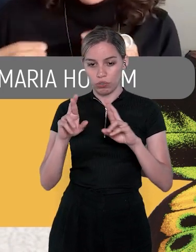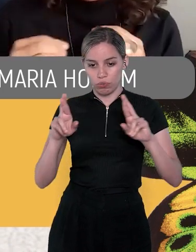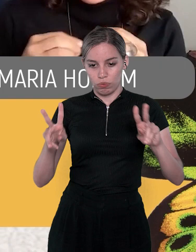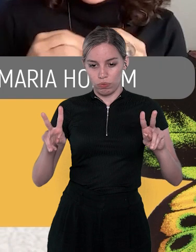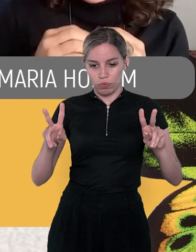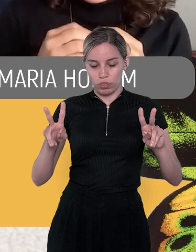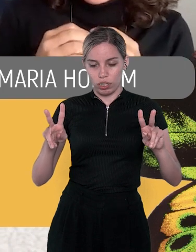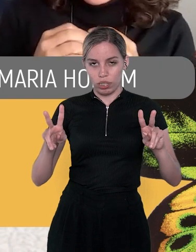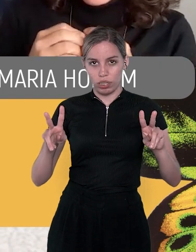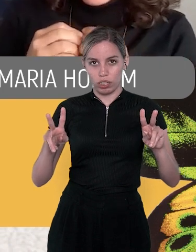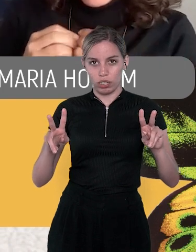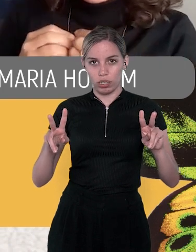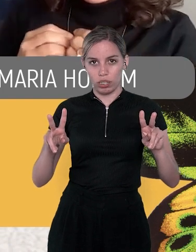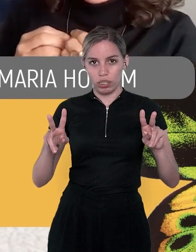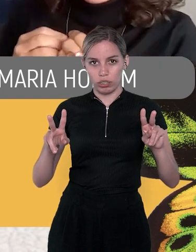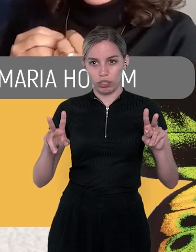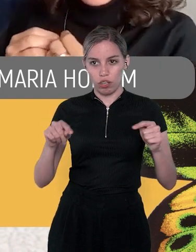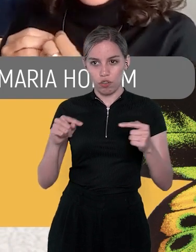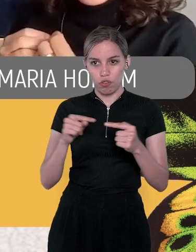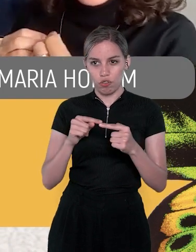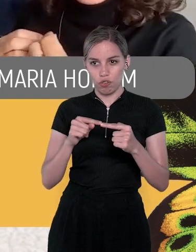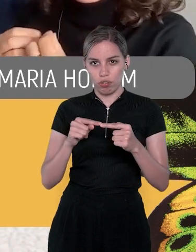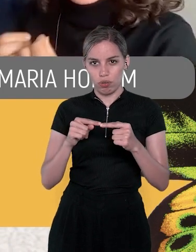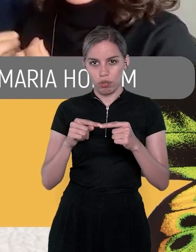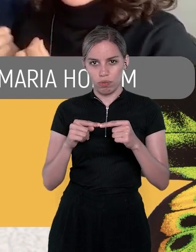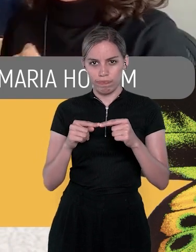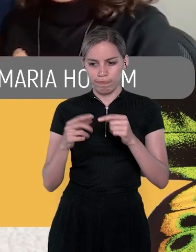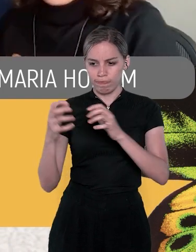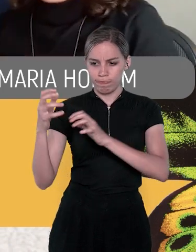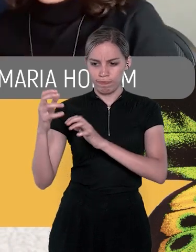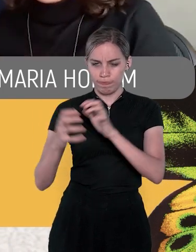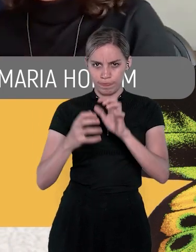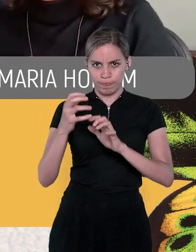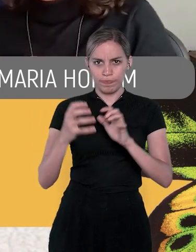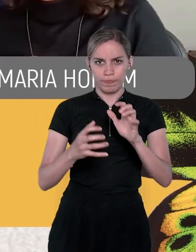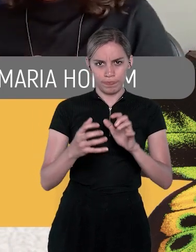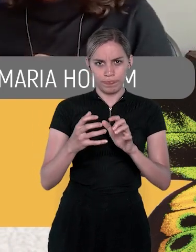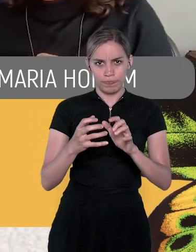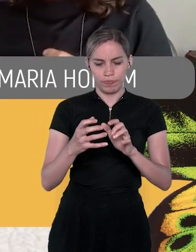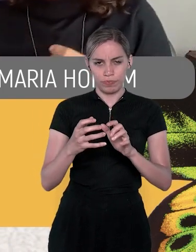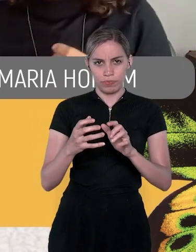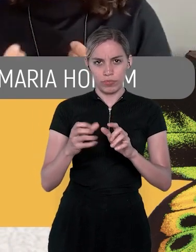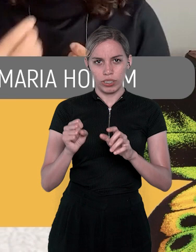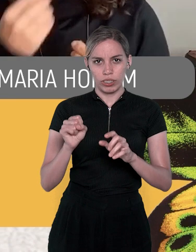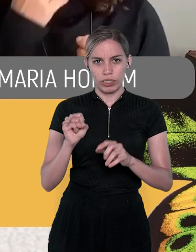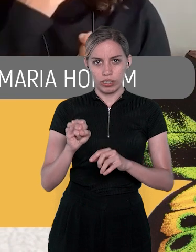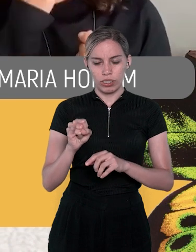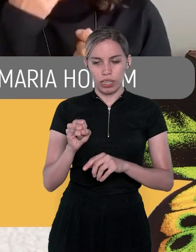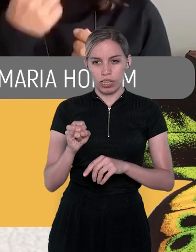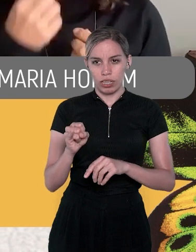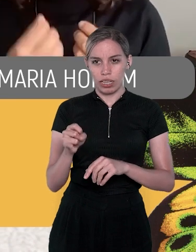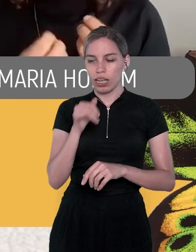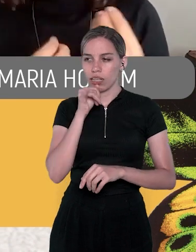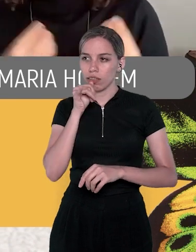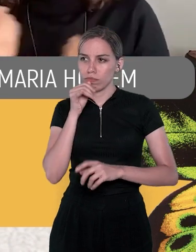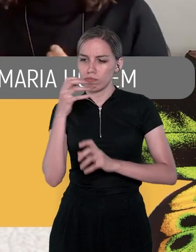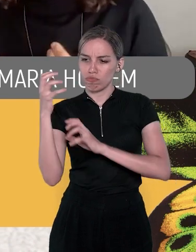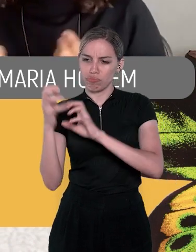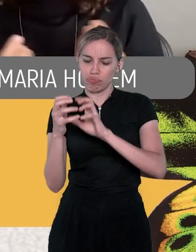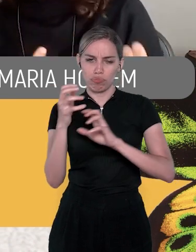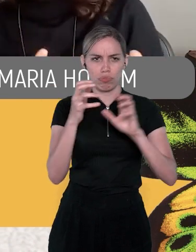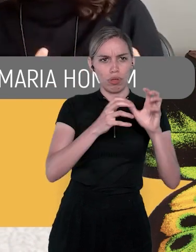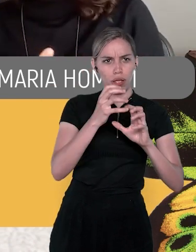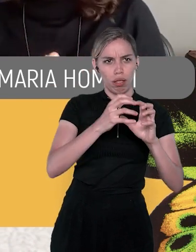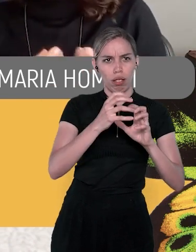diferença, ela é quase uma rivalidade fálica. Então, a gente está